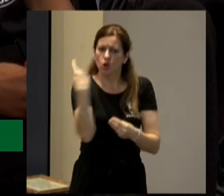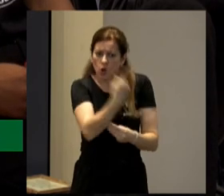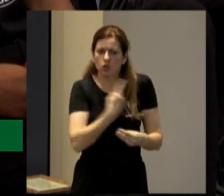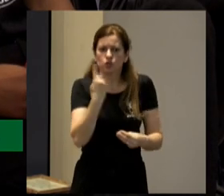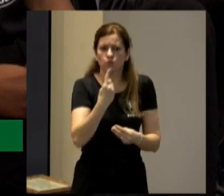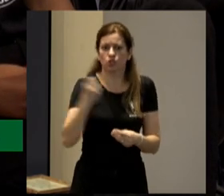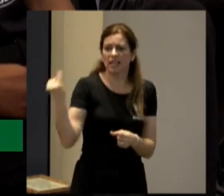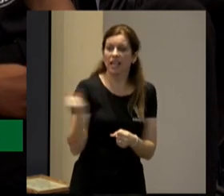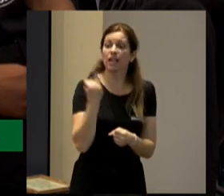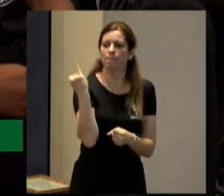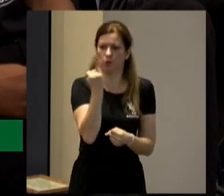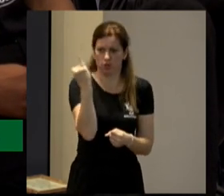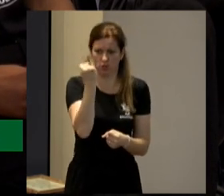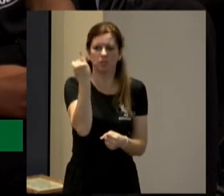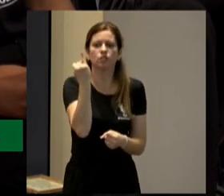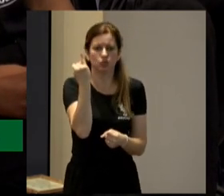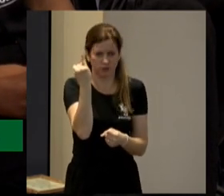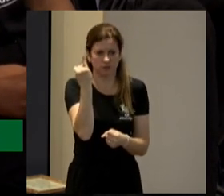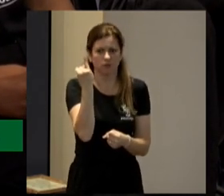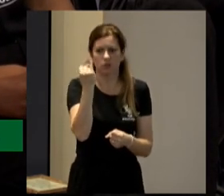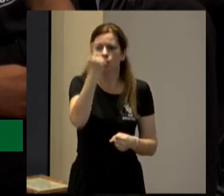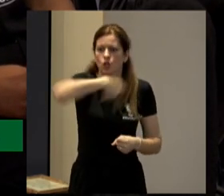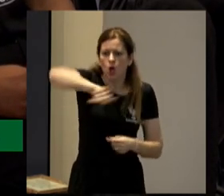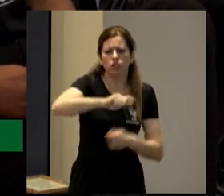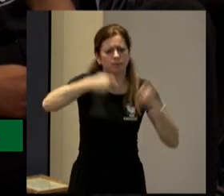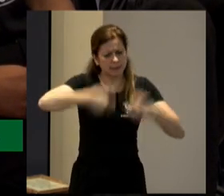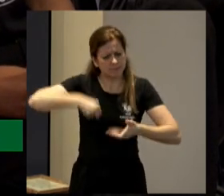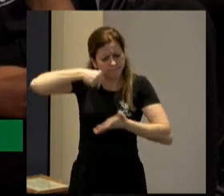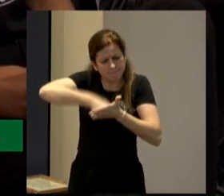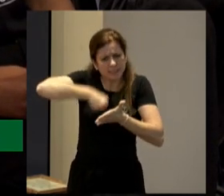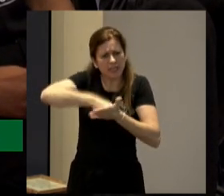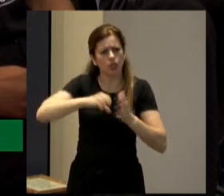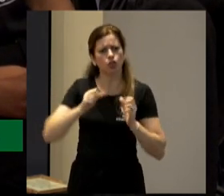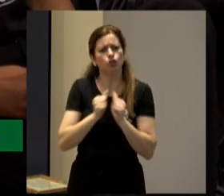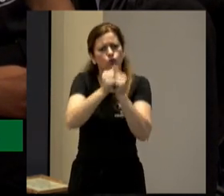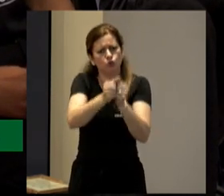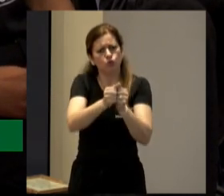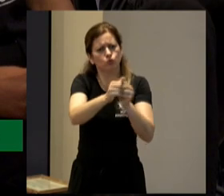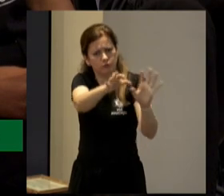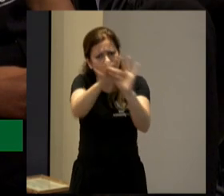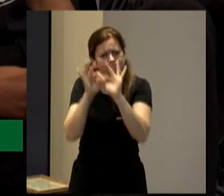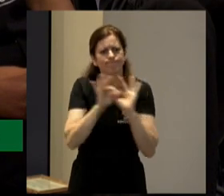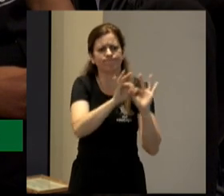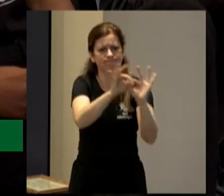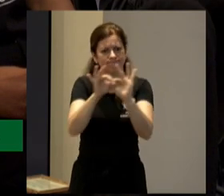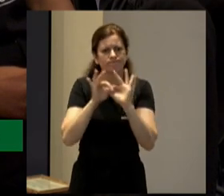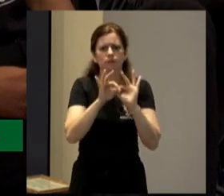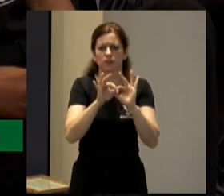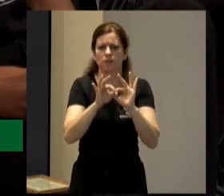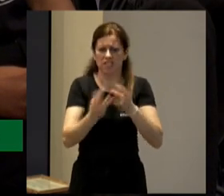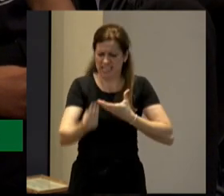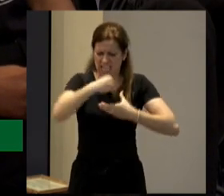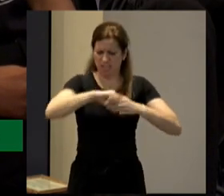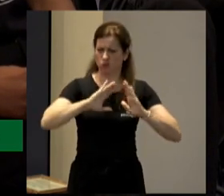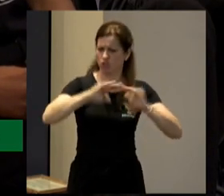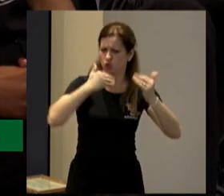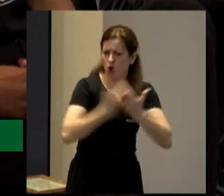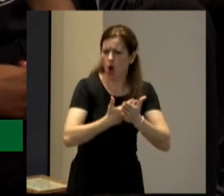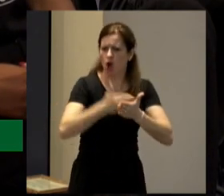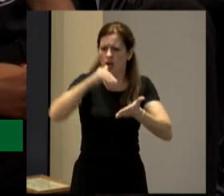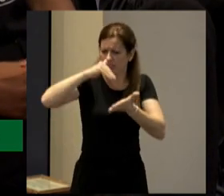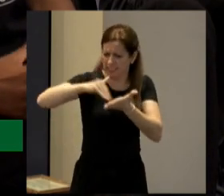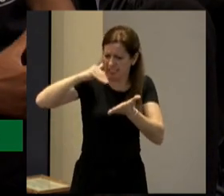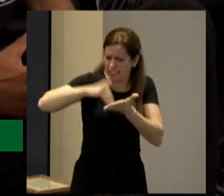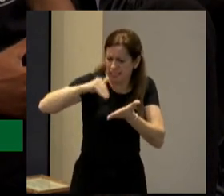fundamentais. E essa luta depende de todos nós que estamos aqui, que estamos nas escolas, que estamos na Secretaria